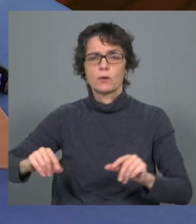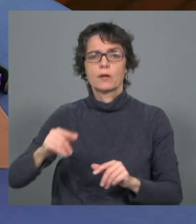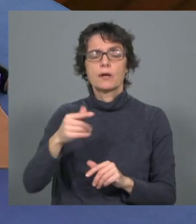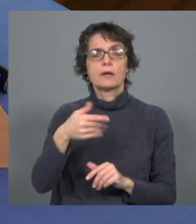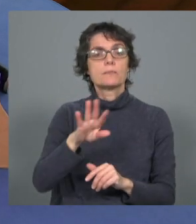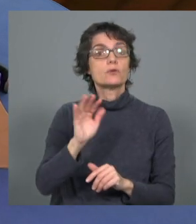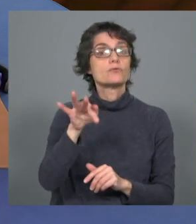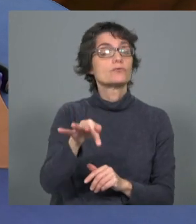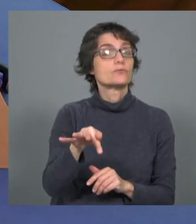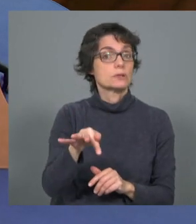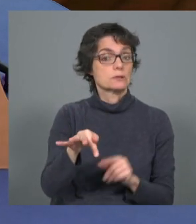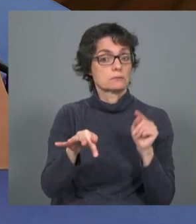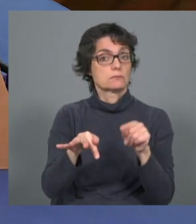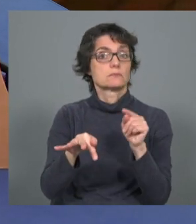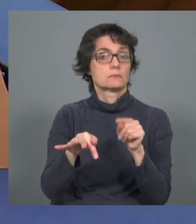fim